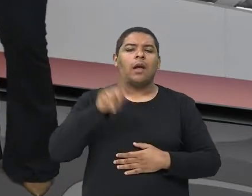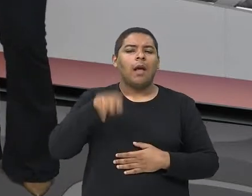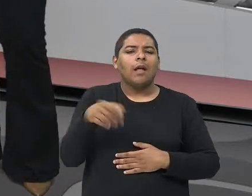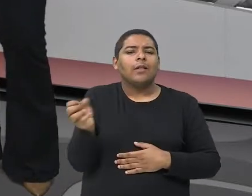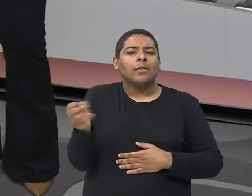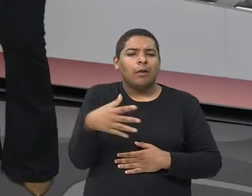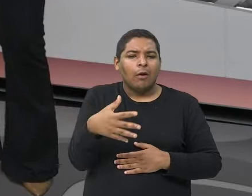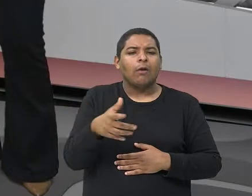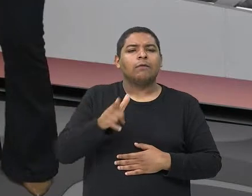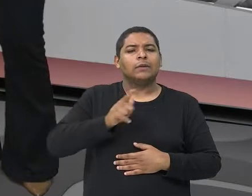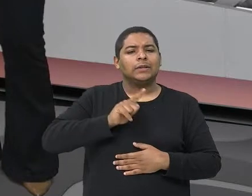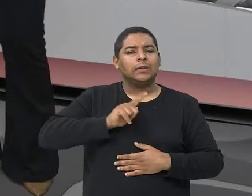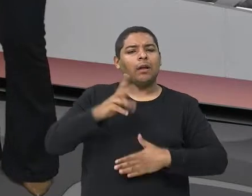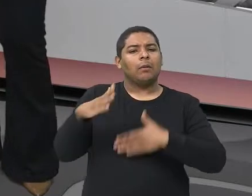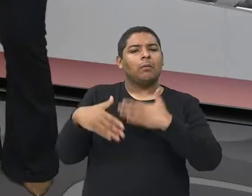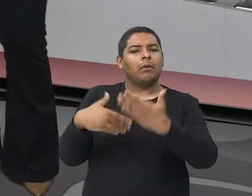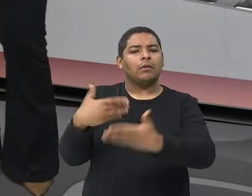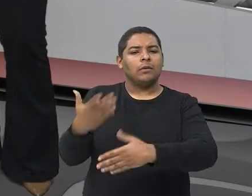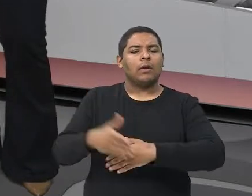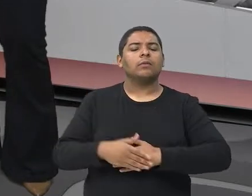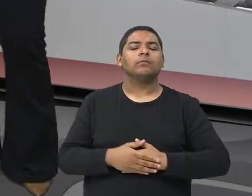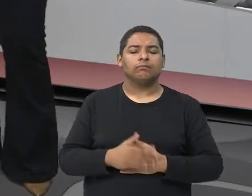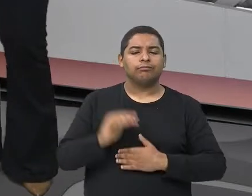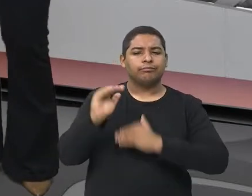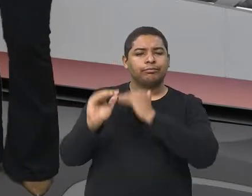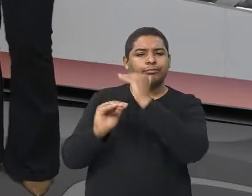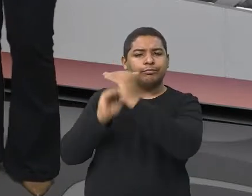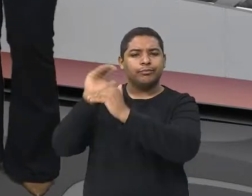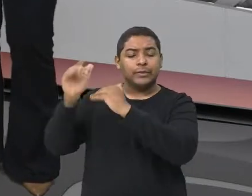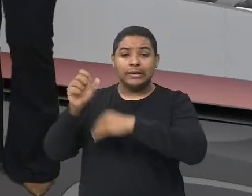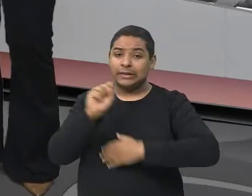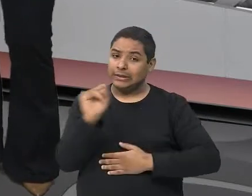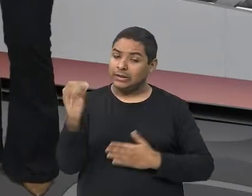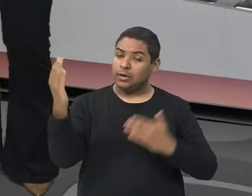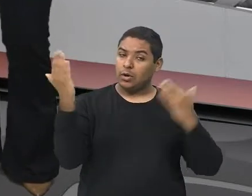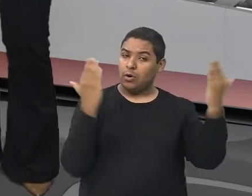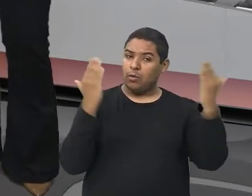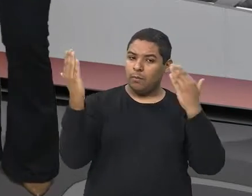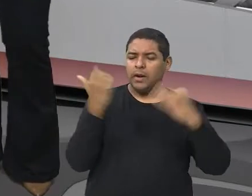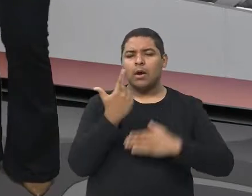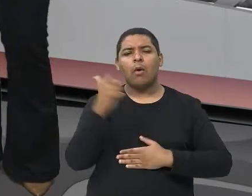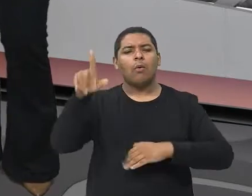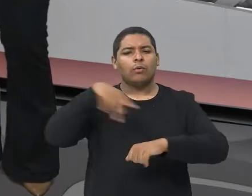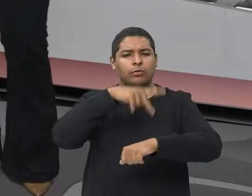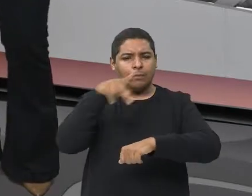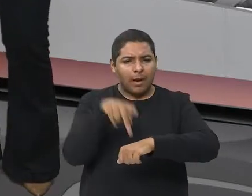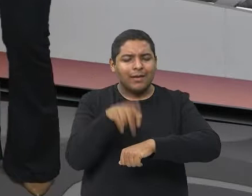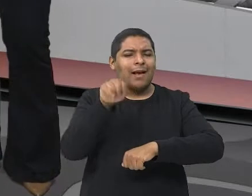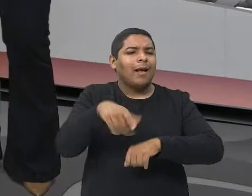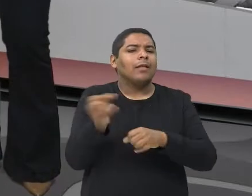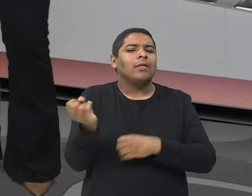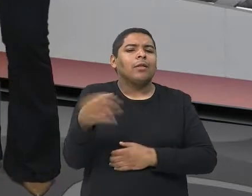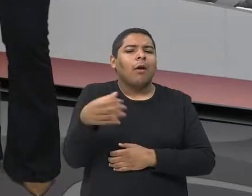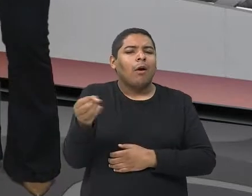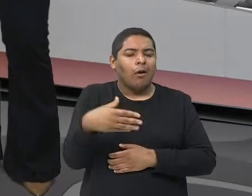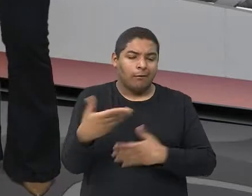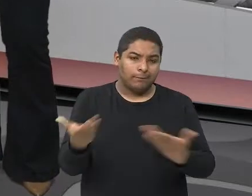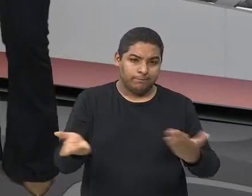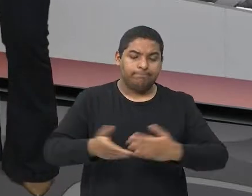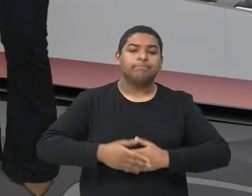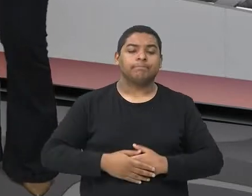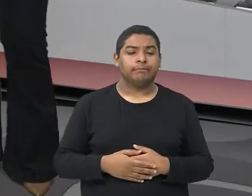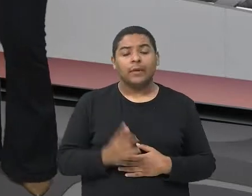seu processo de desenvolvimento. Se a gente for comparar com outros países, vai ser recente. Então a gente vai